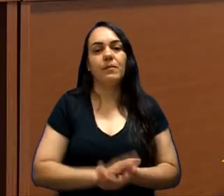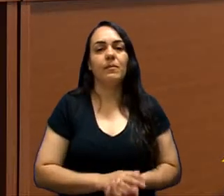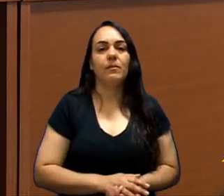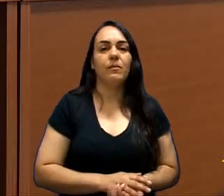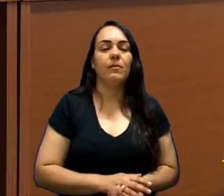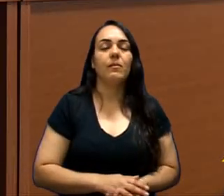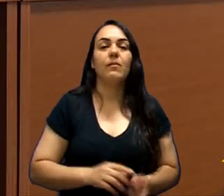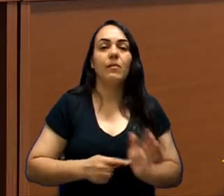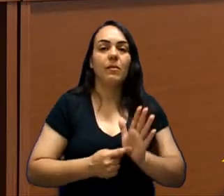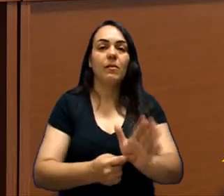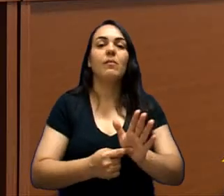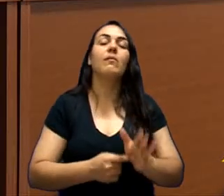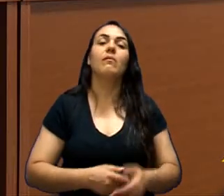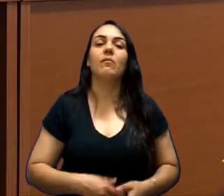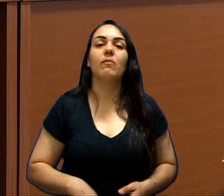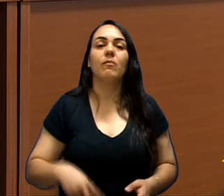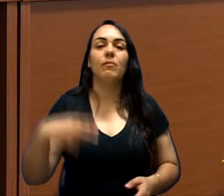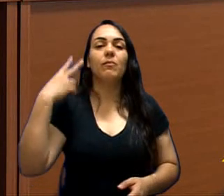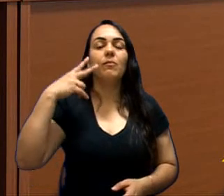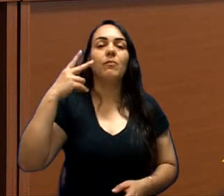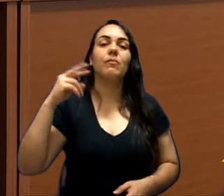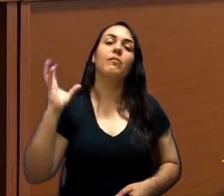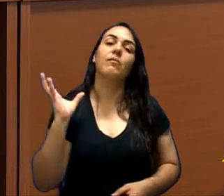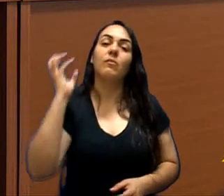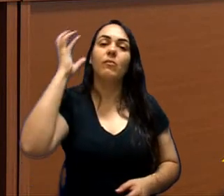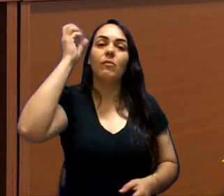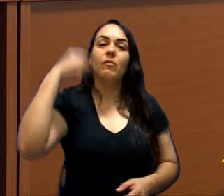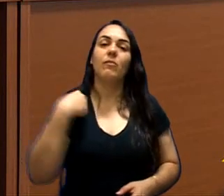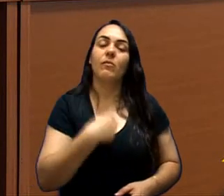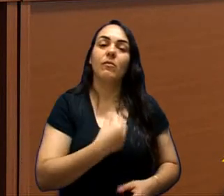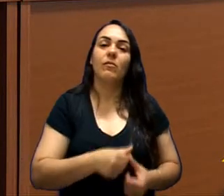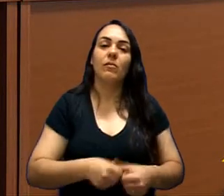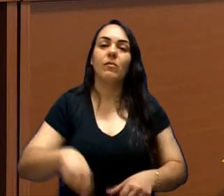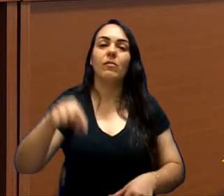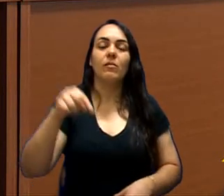demonstra, mais uma vez, vereadora Fernanda, que aqui nós estamos,